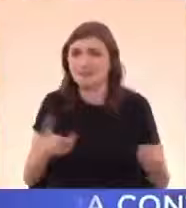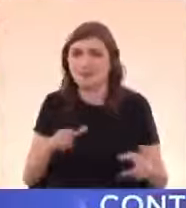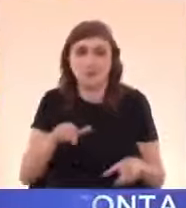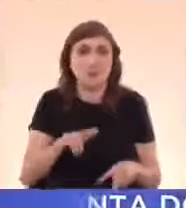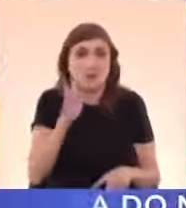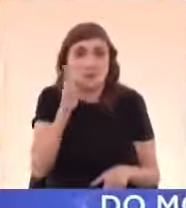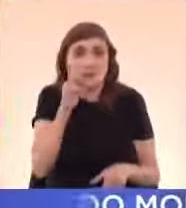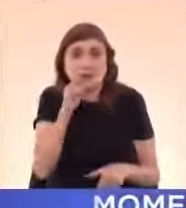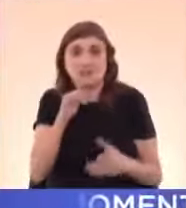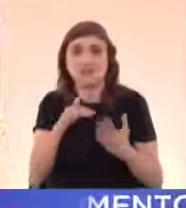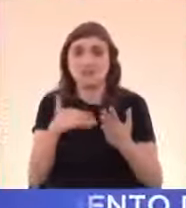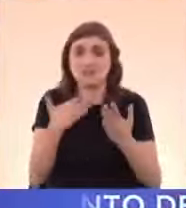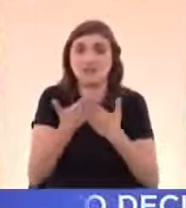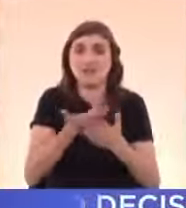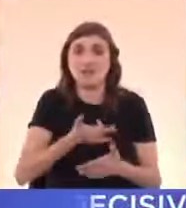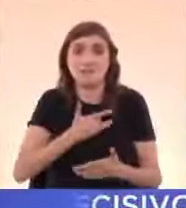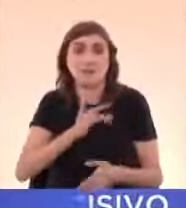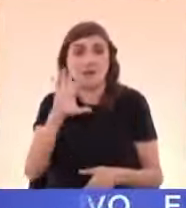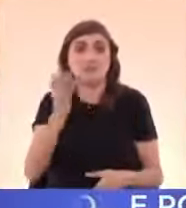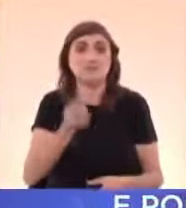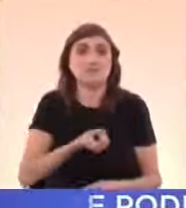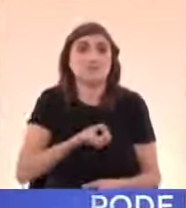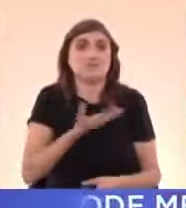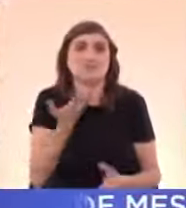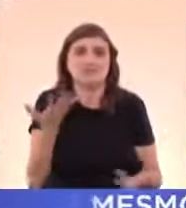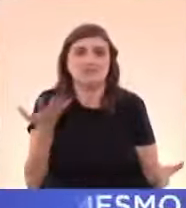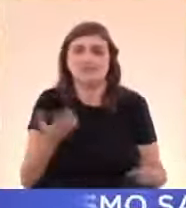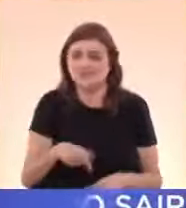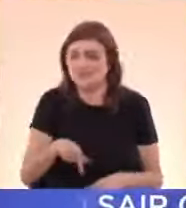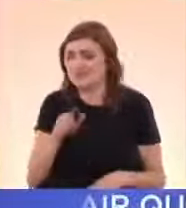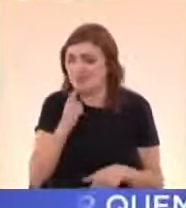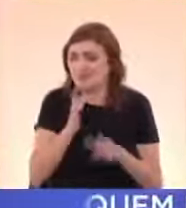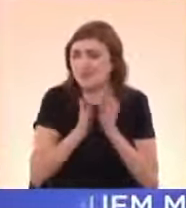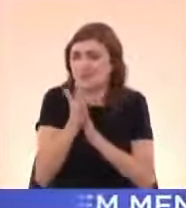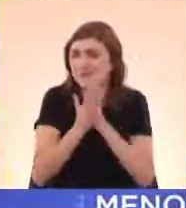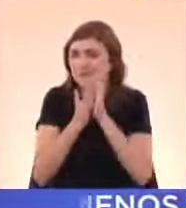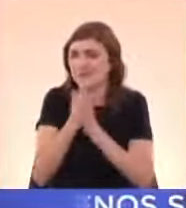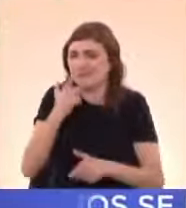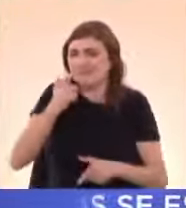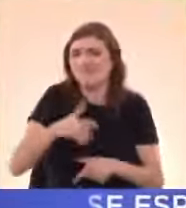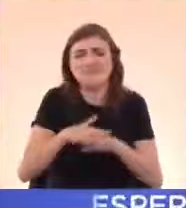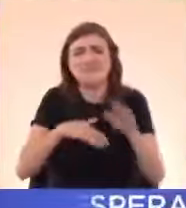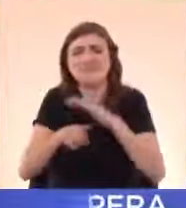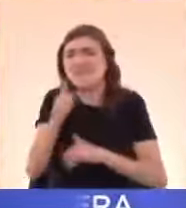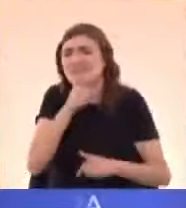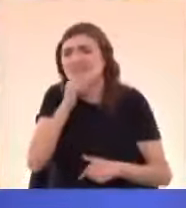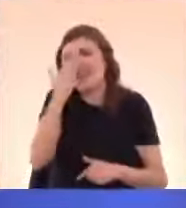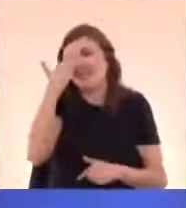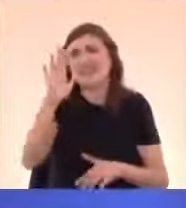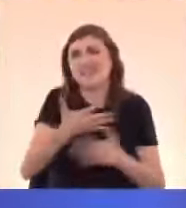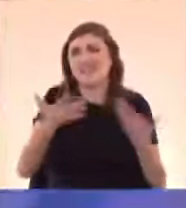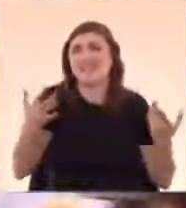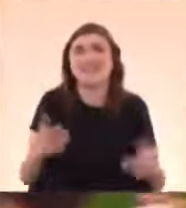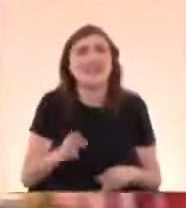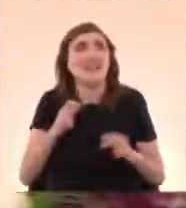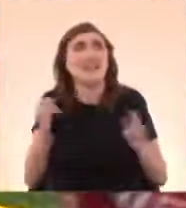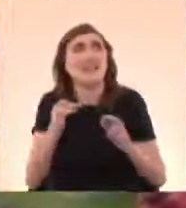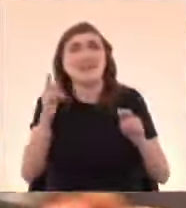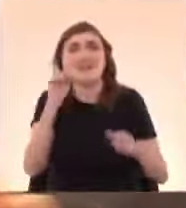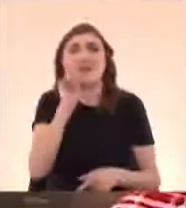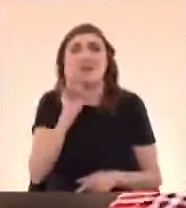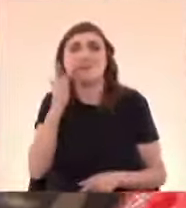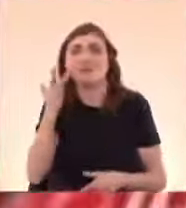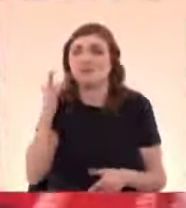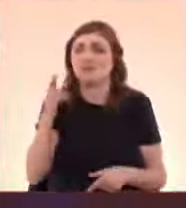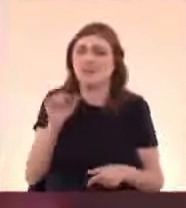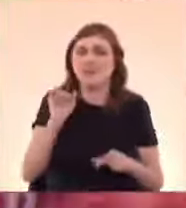coisa ficou quente e o amor aconteceu. Usa e abusa, faz de mim o que quiser. Ai, ai, morena,